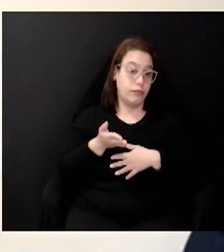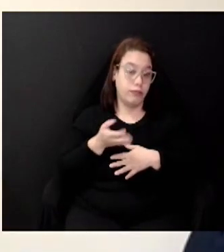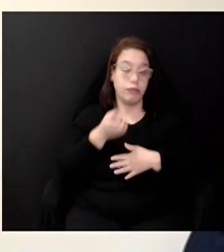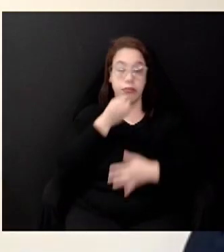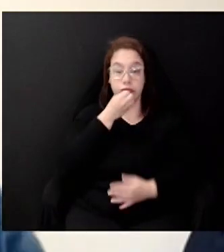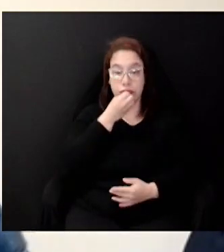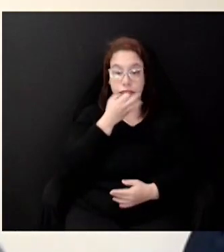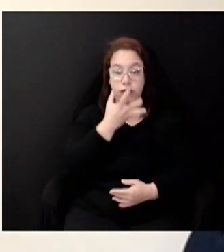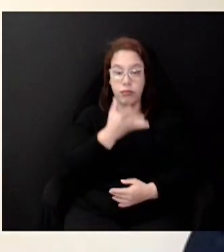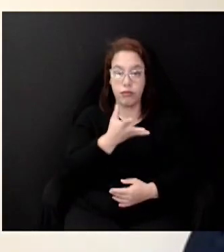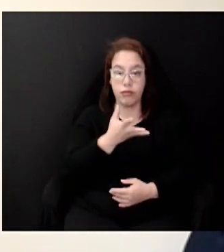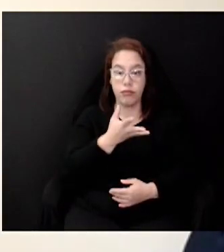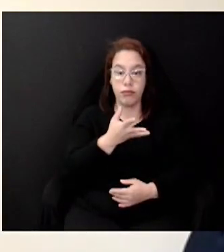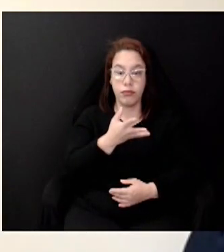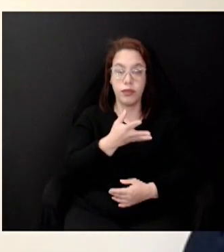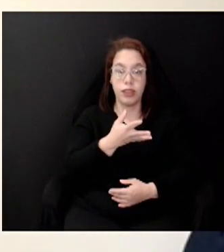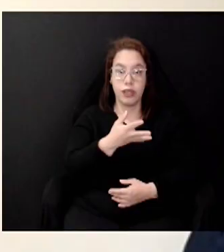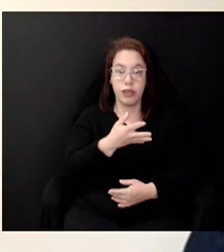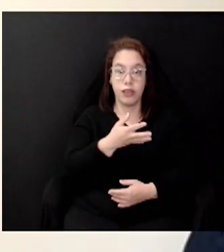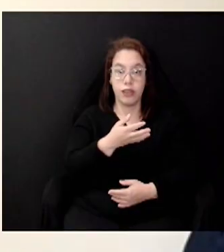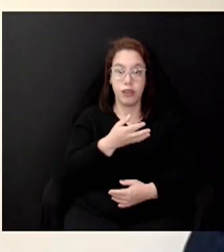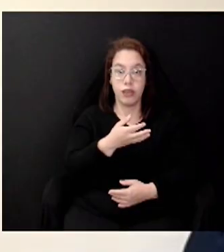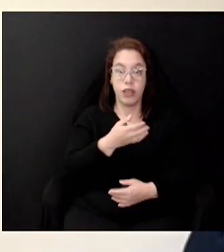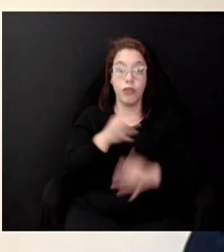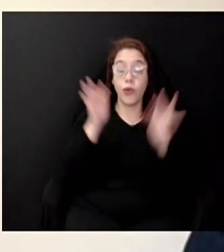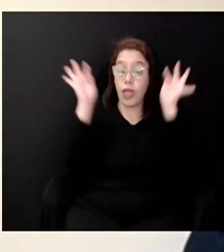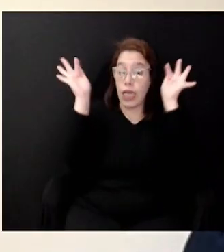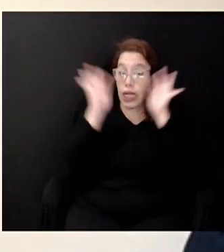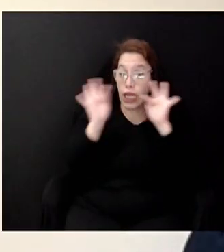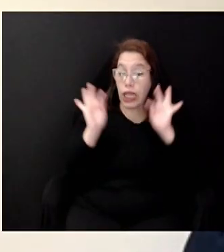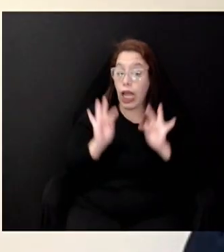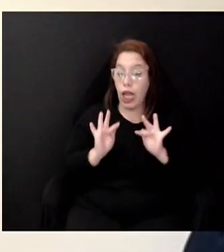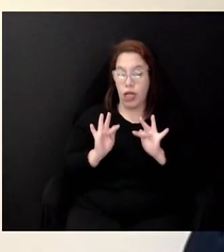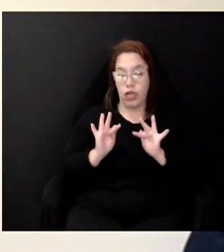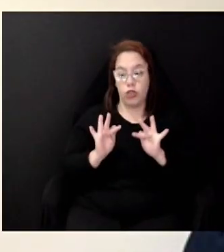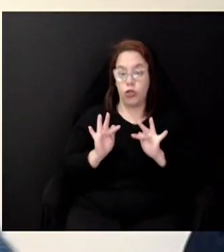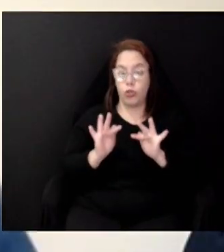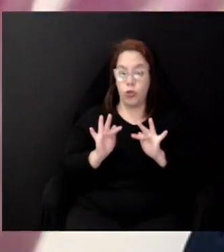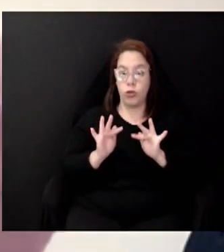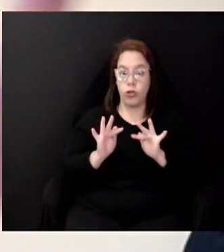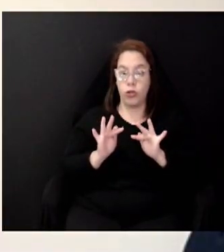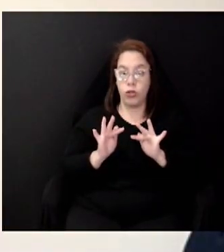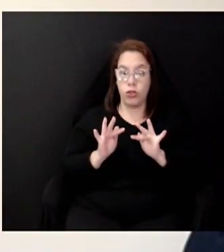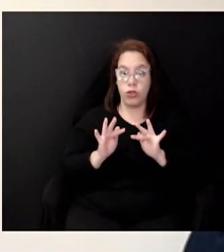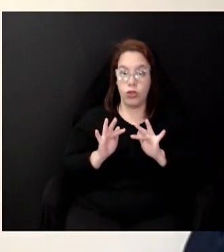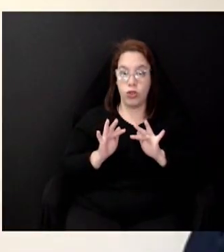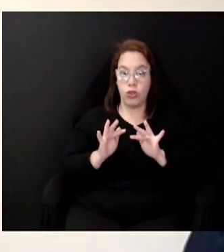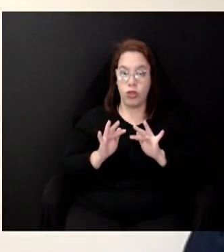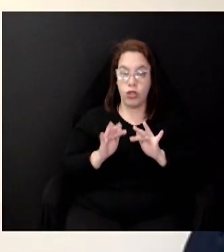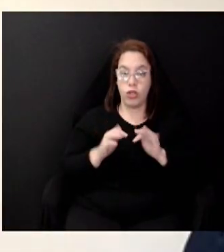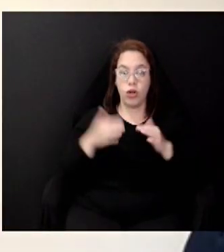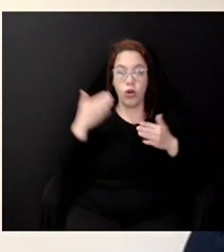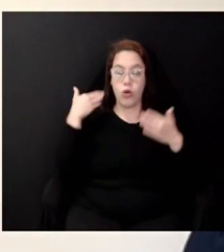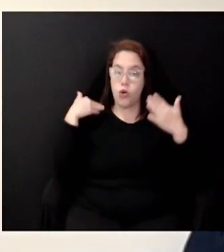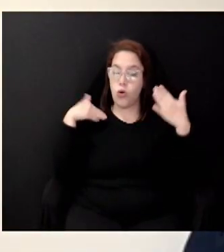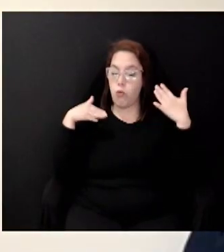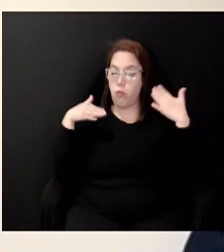de realização, felicidade, né? Então, um esporte, um passeio,